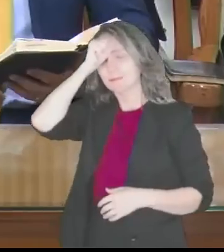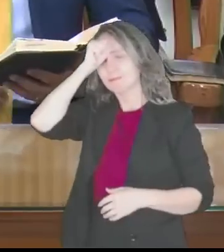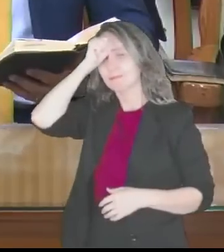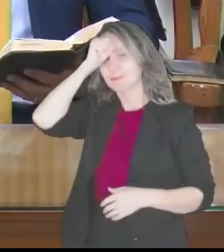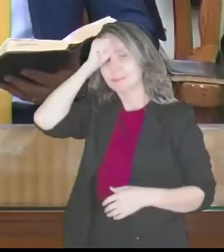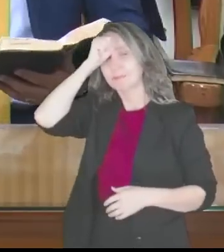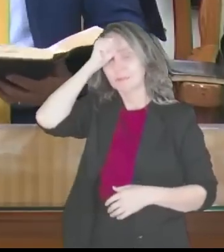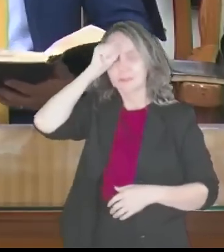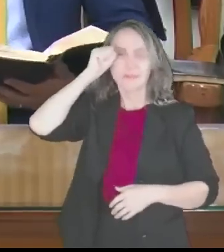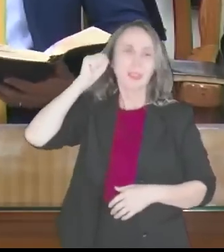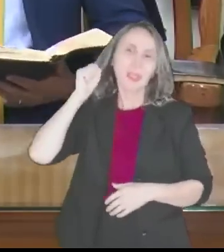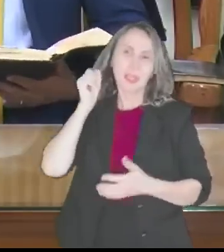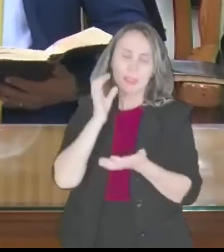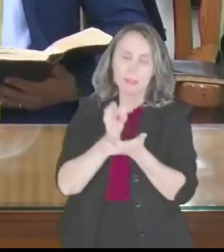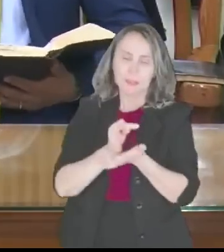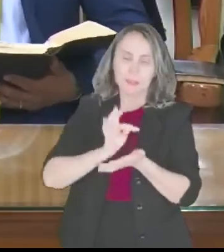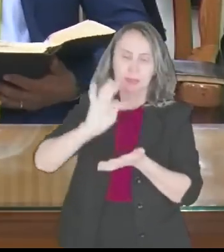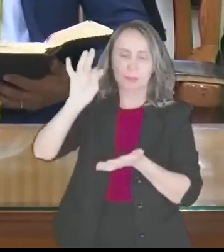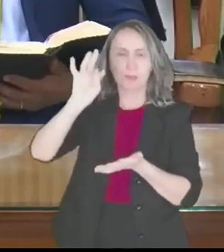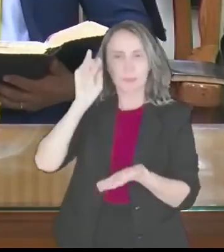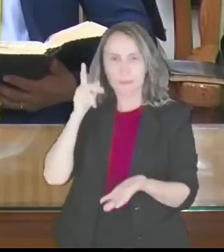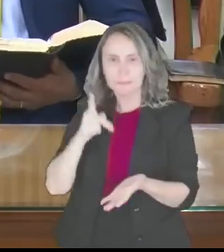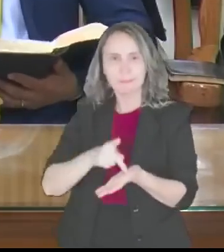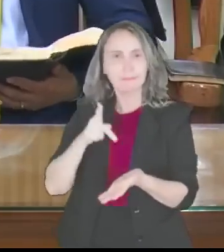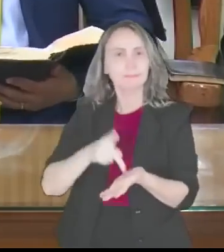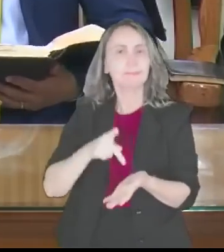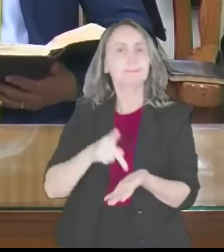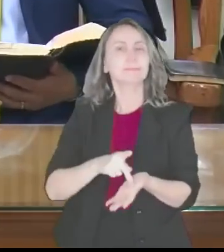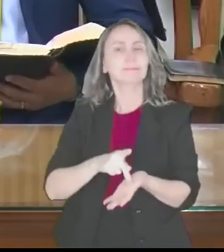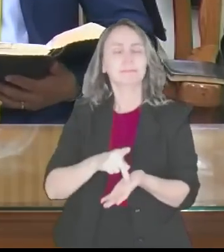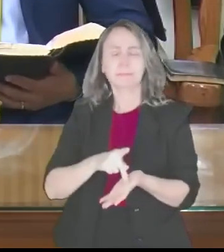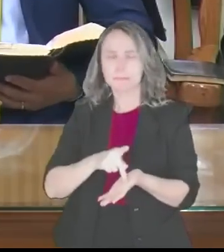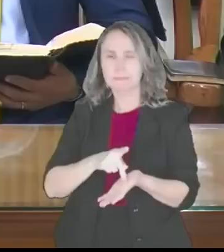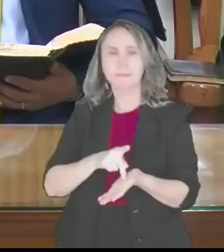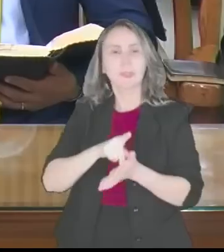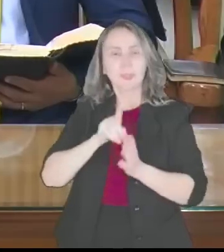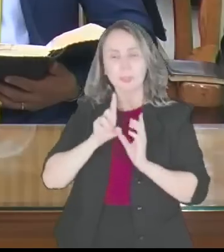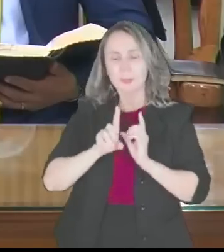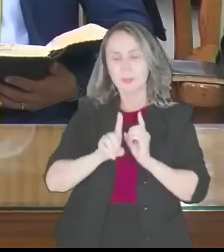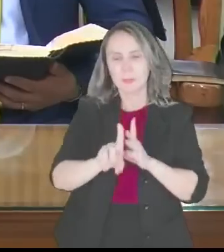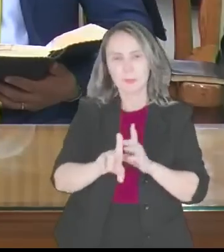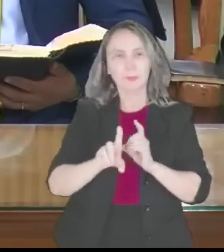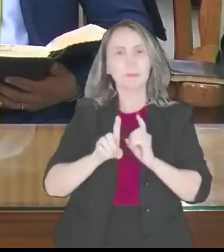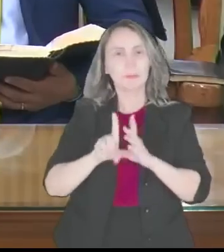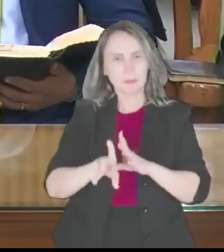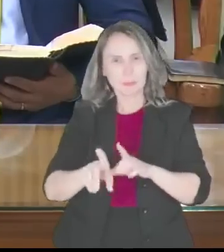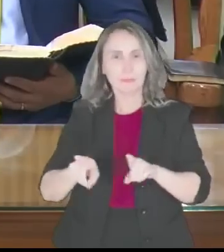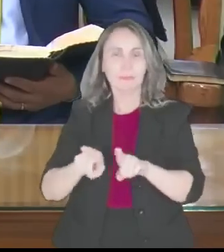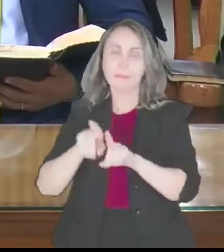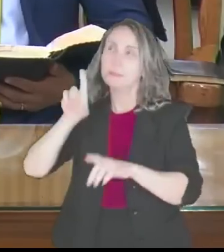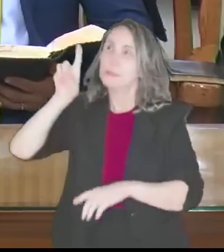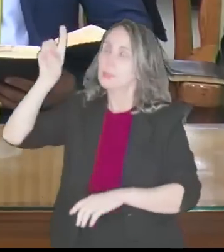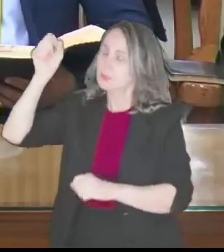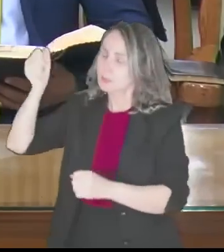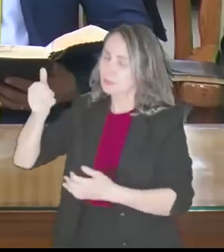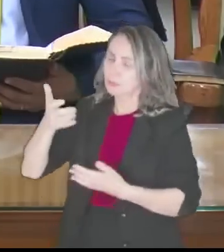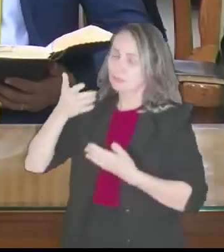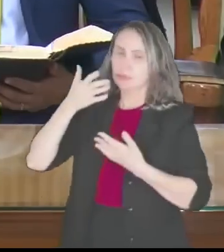verdades teológicas, doutrinárias, muitas revelações que o Espírito